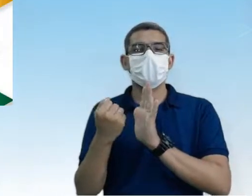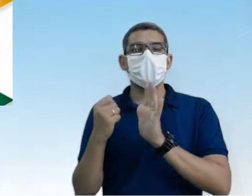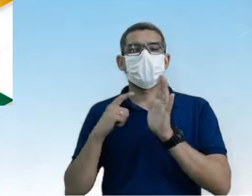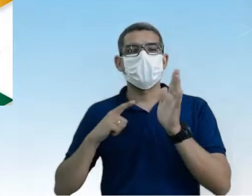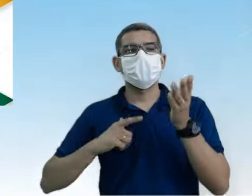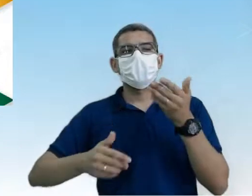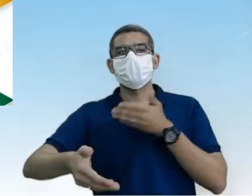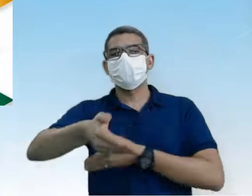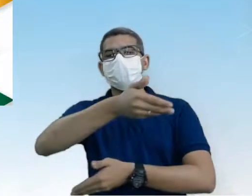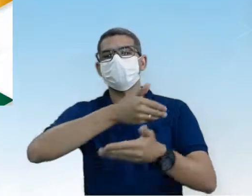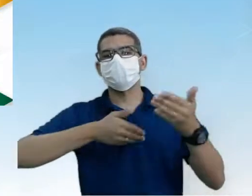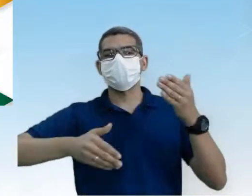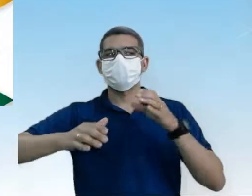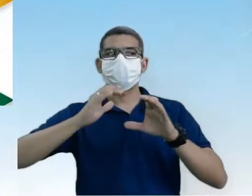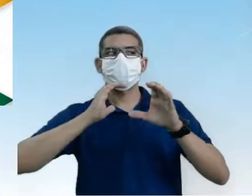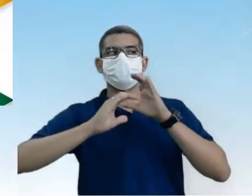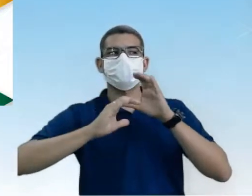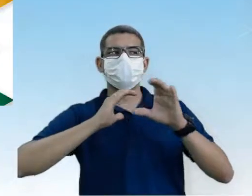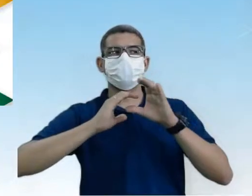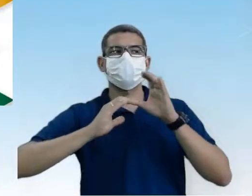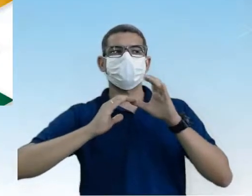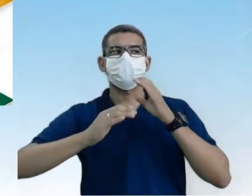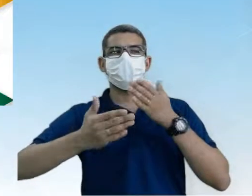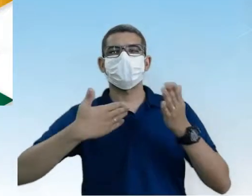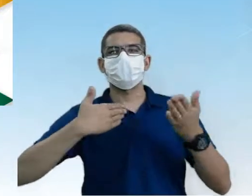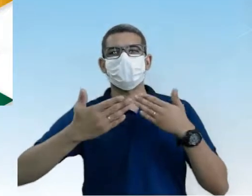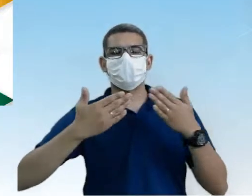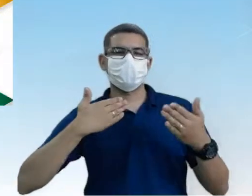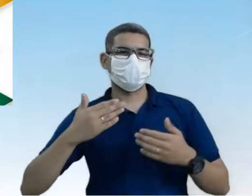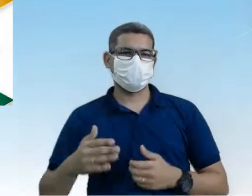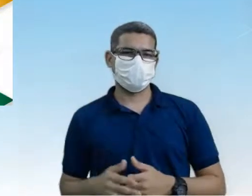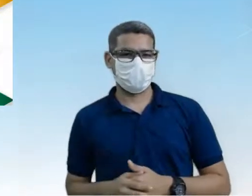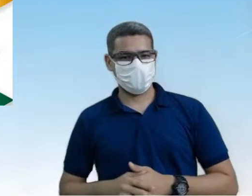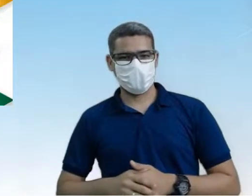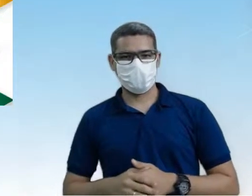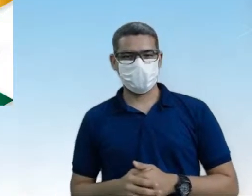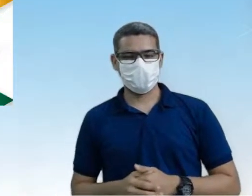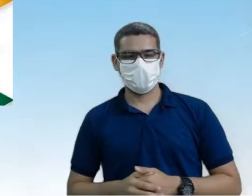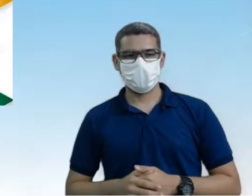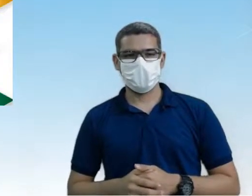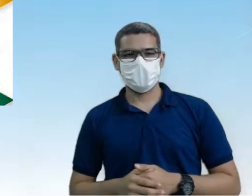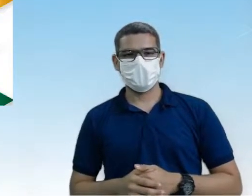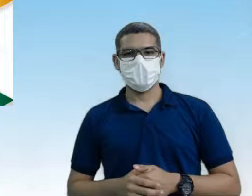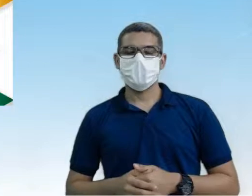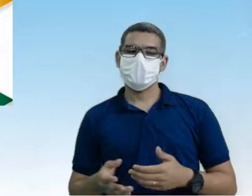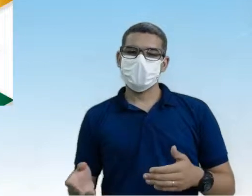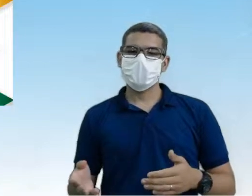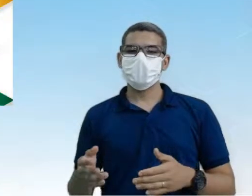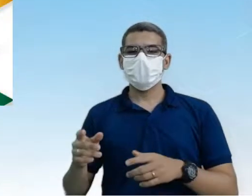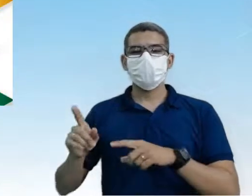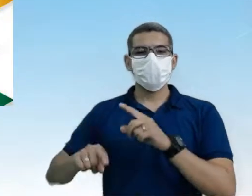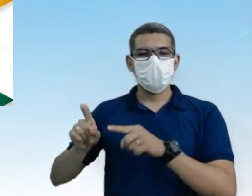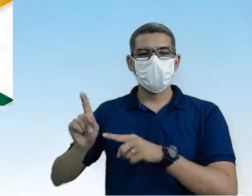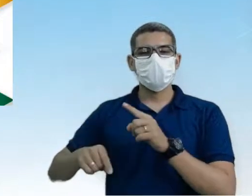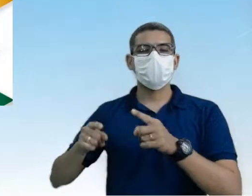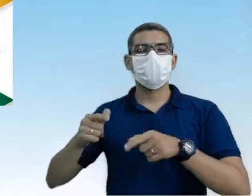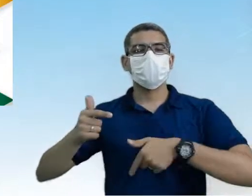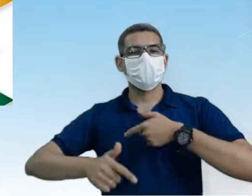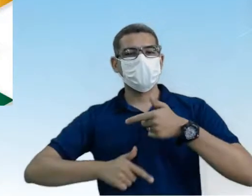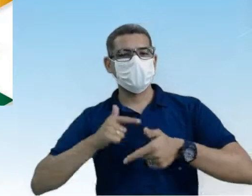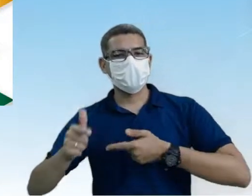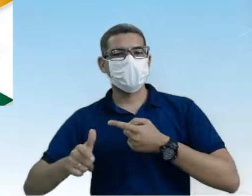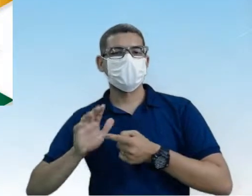sua audiência. Então tem assim, ó, present the products and services, apresentando seus produtos e serviços in